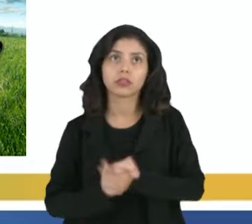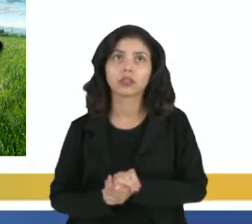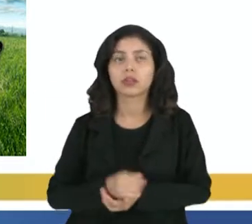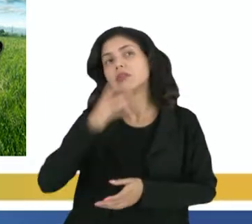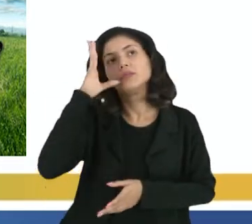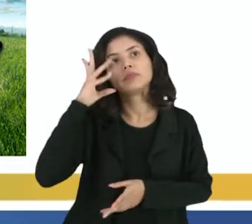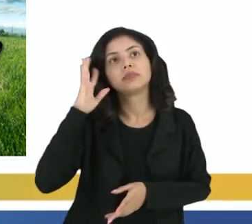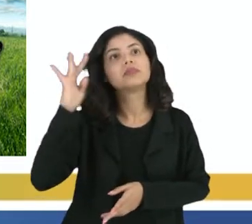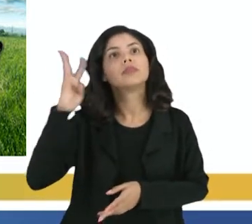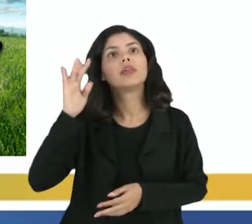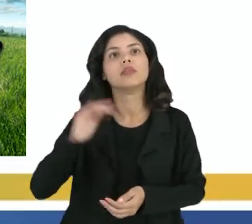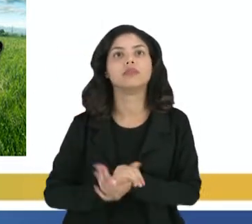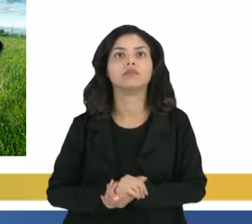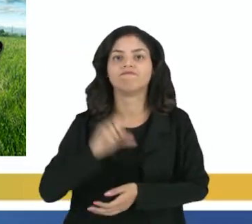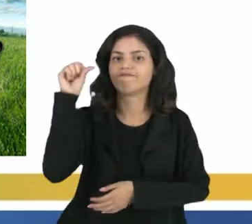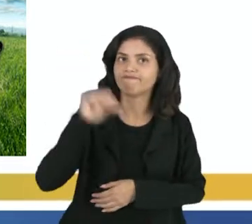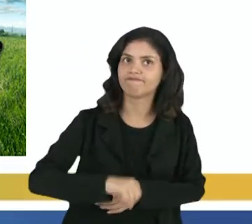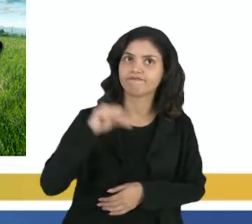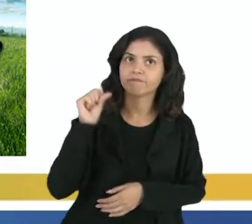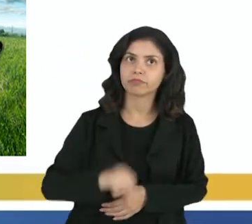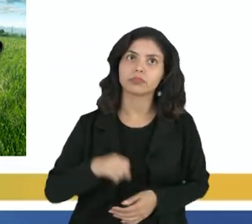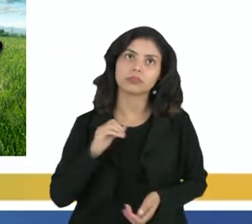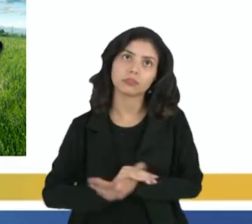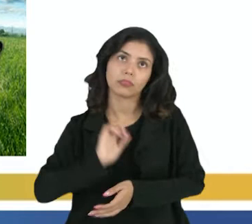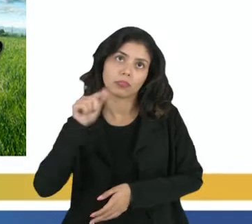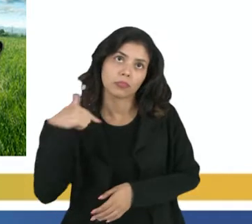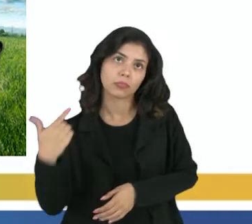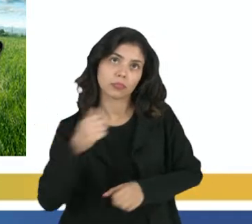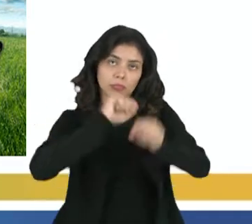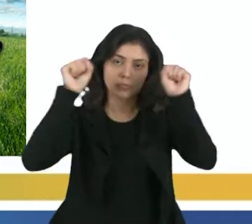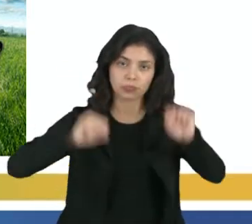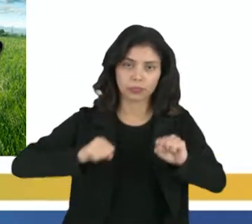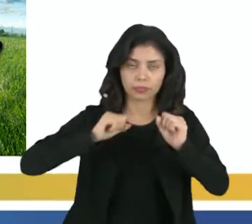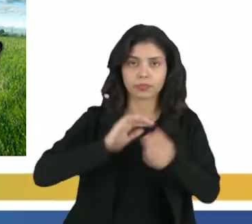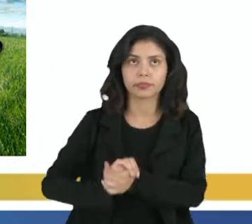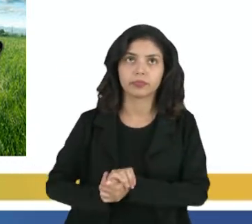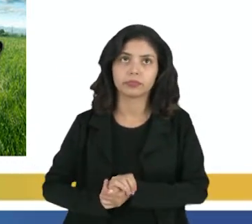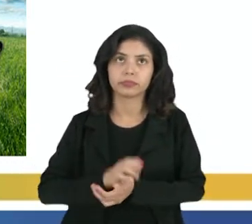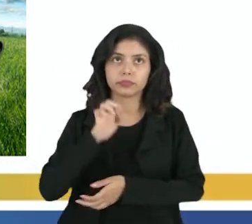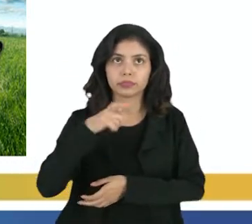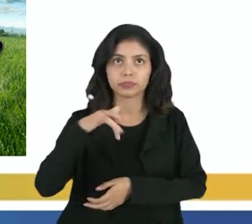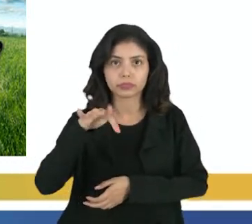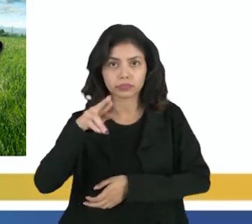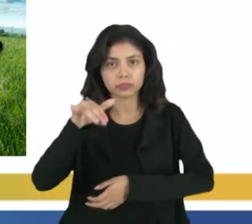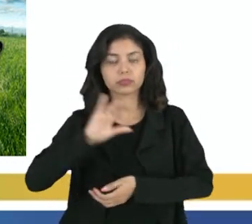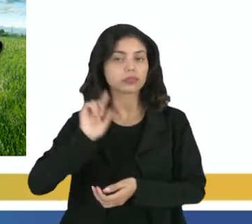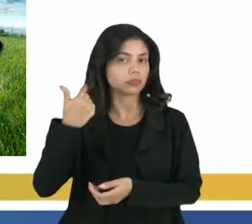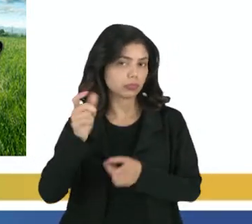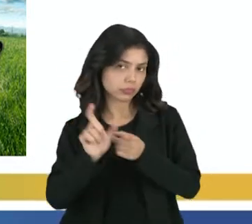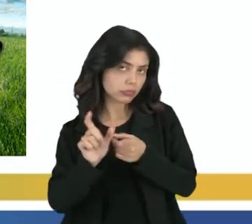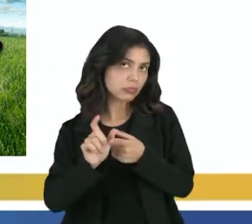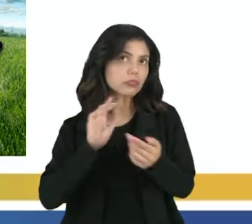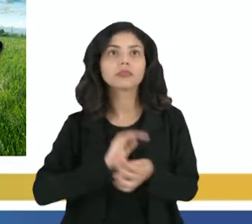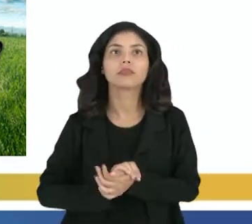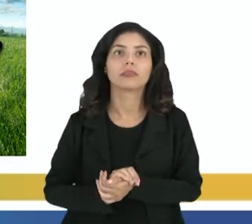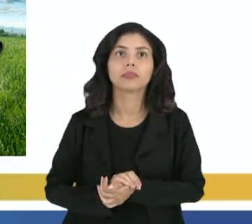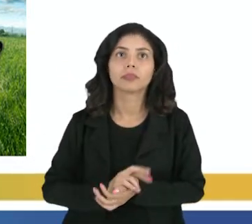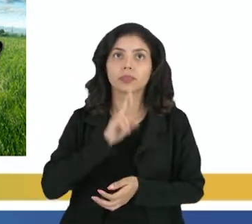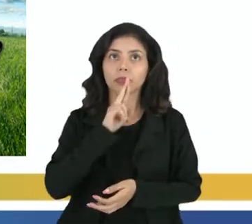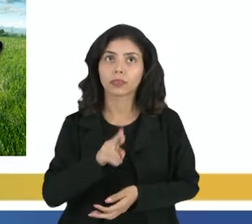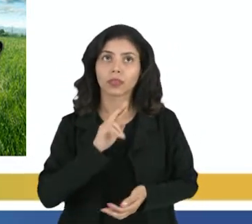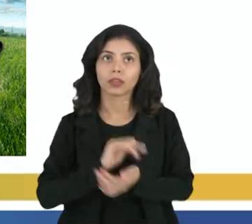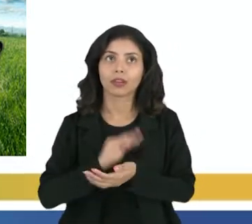natureza e que reflete de forma negativa para os sistemas ecológicos. Em outras palavras, é o